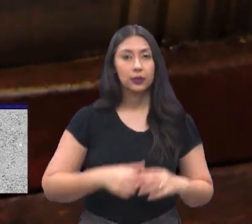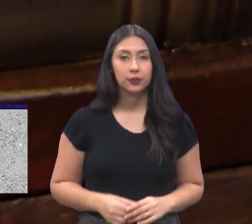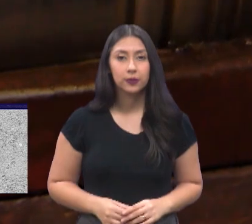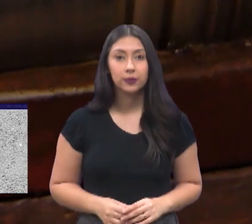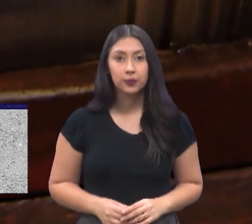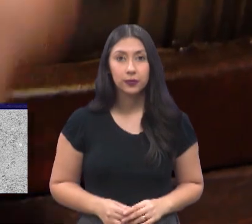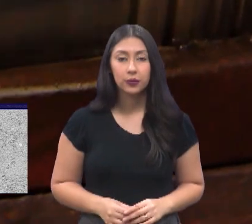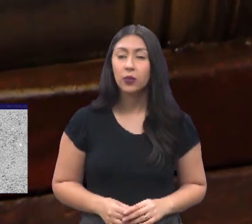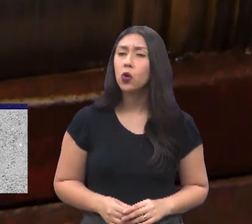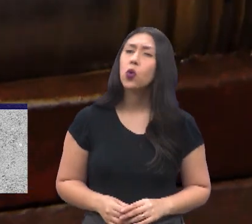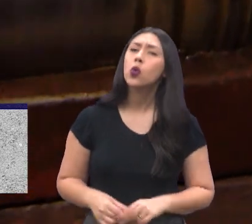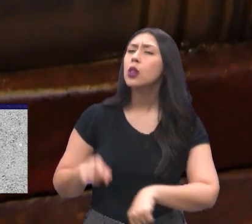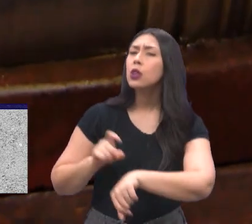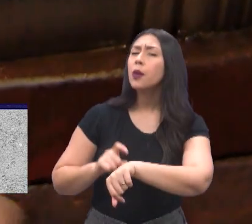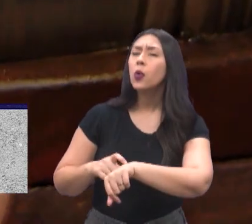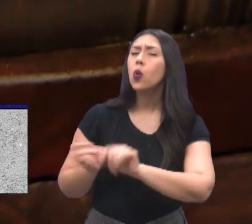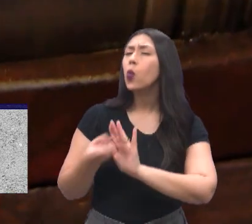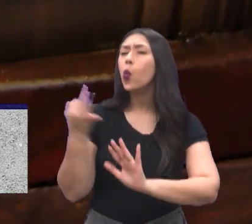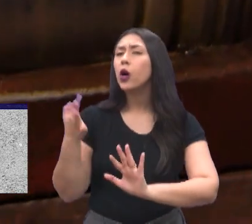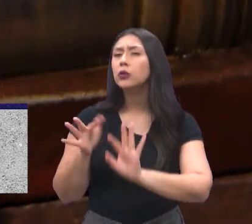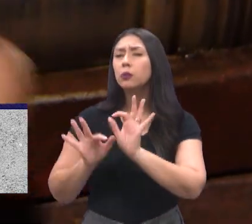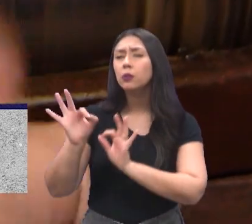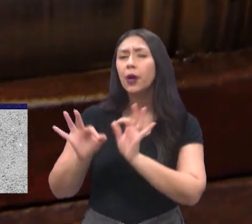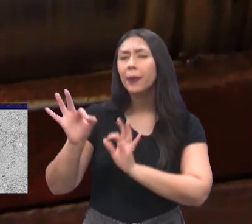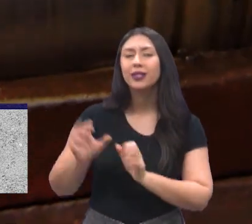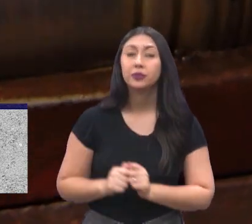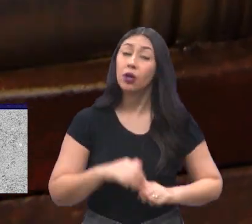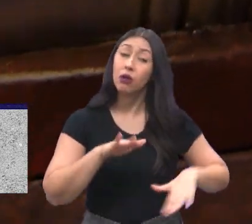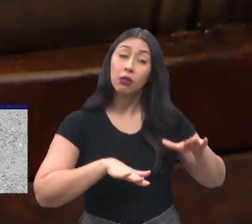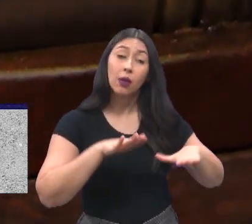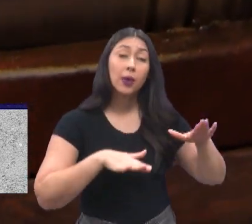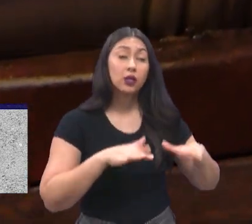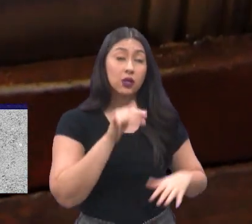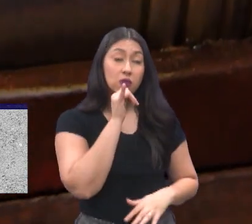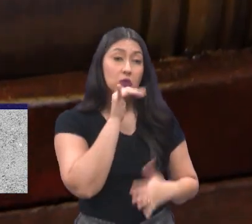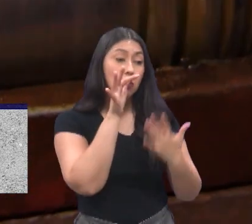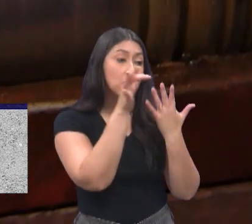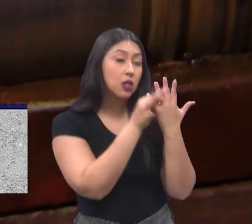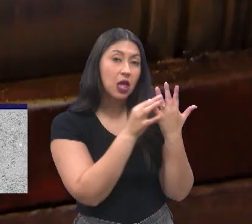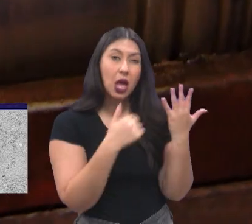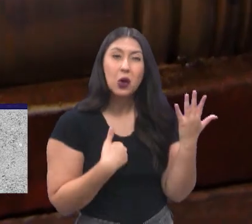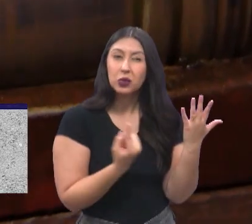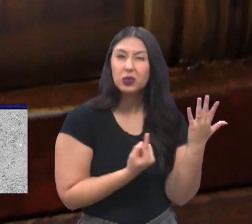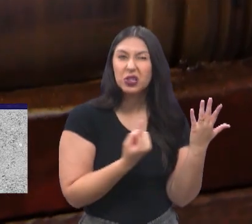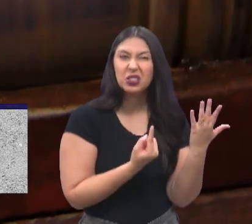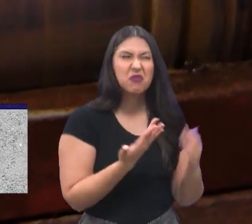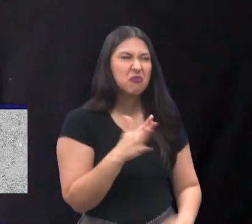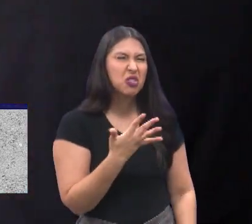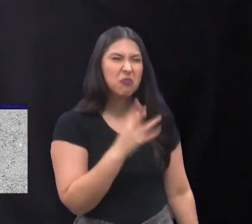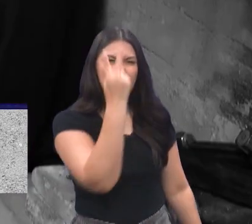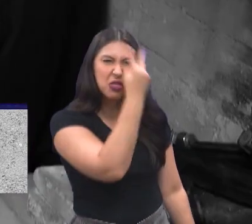Quanto tempo leva uma joia completa para ficar pronta? Depende da joia. Essa aliança, se eu estivesse fazendo sozinha assim, faria umas 2 horas,